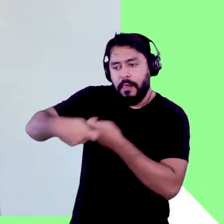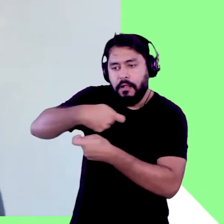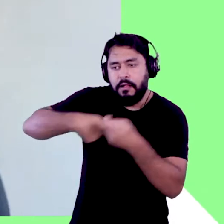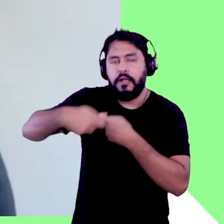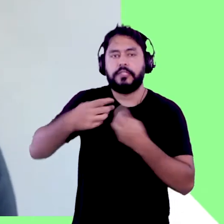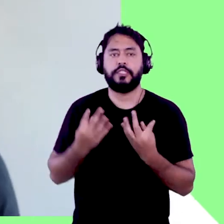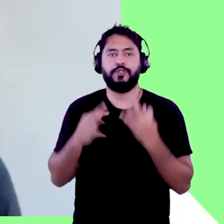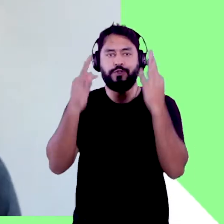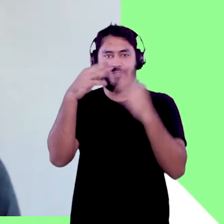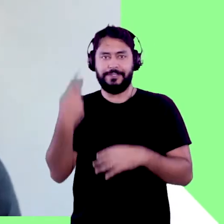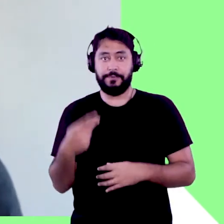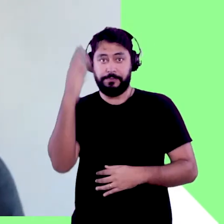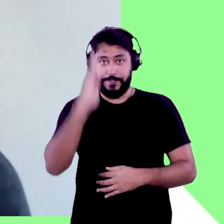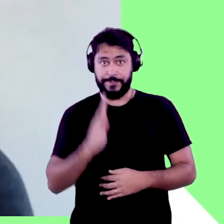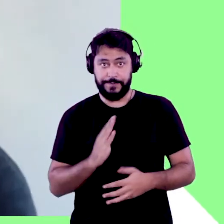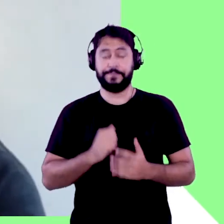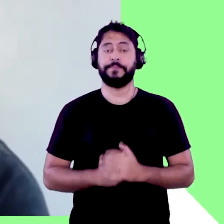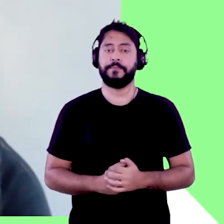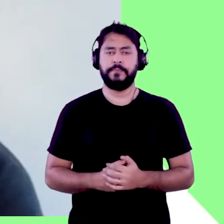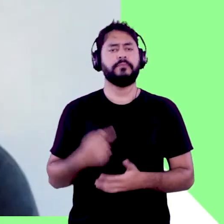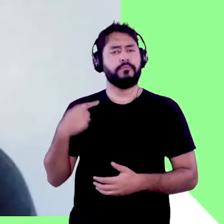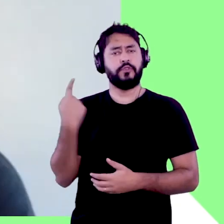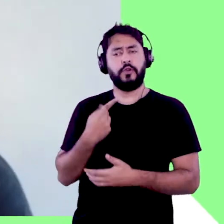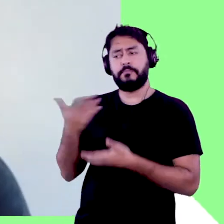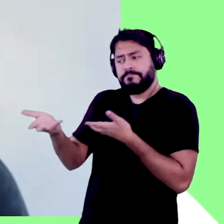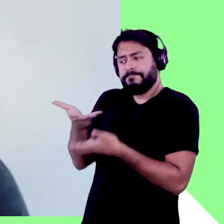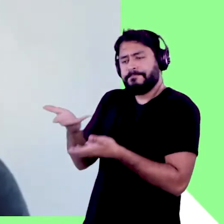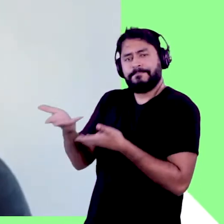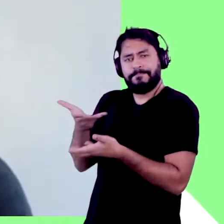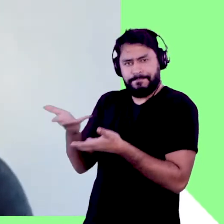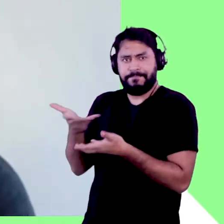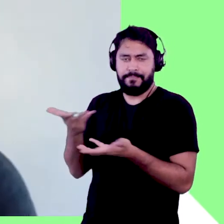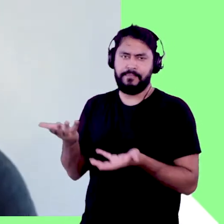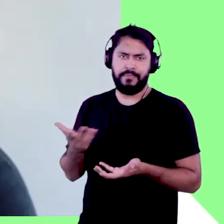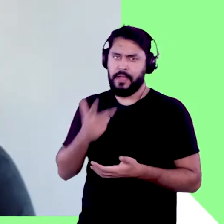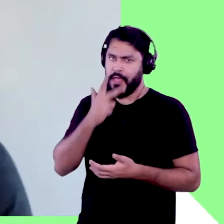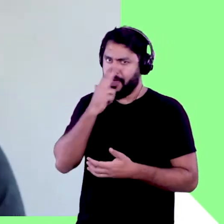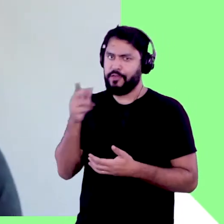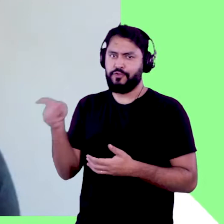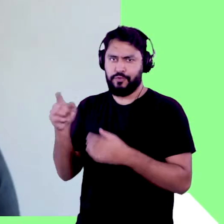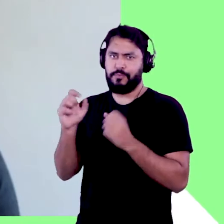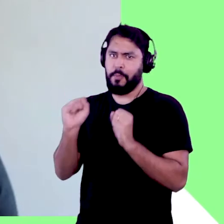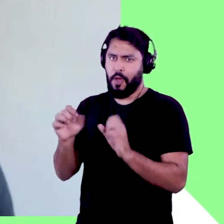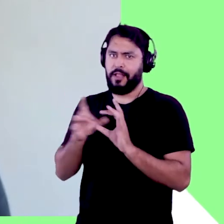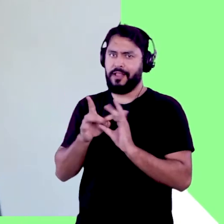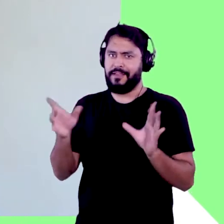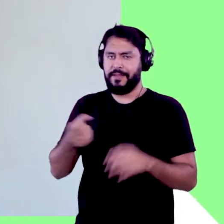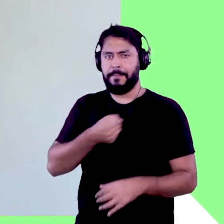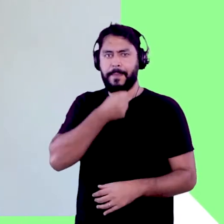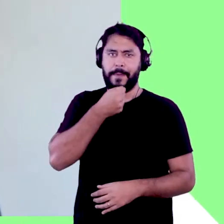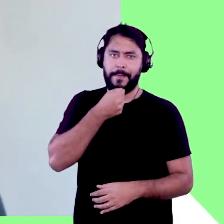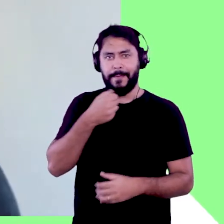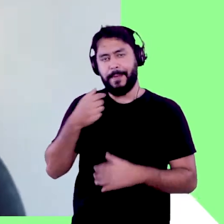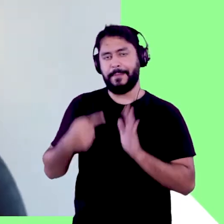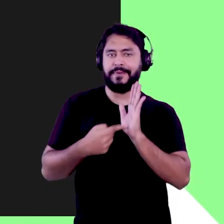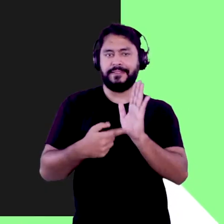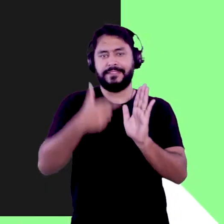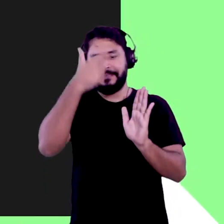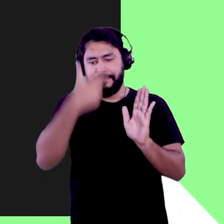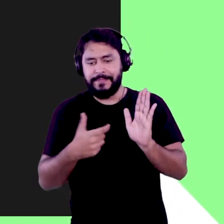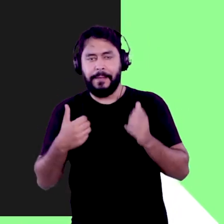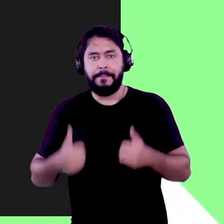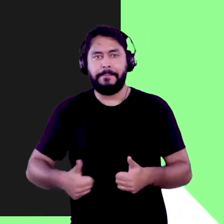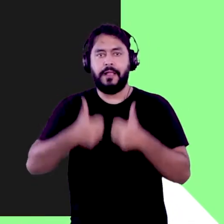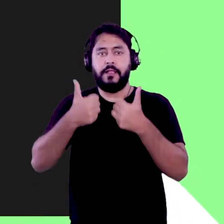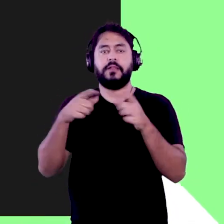Brasil. E a gente vai conversar. Agora eu acho que a Isa pode liberar o microfone para se apresentar. Melhor fazer uma